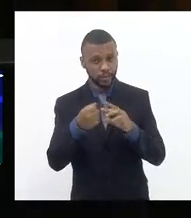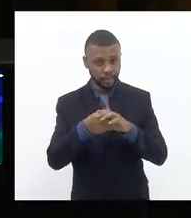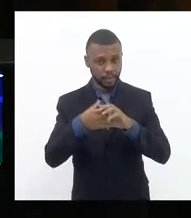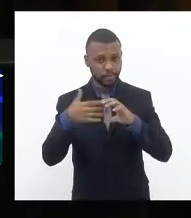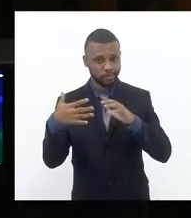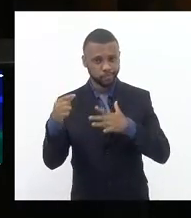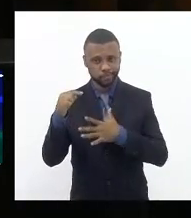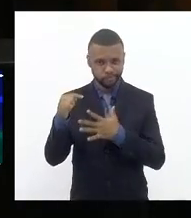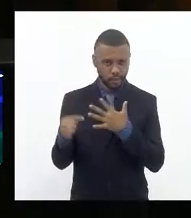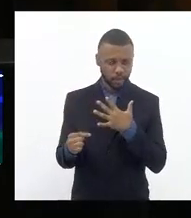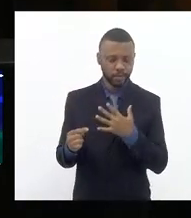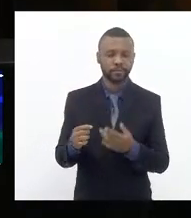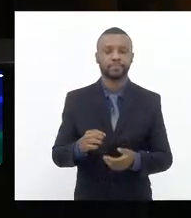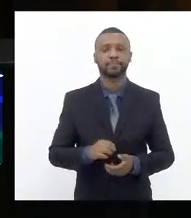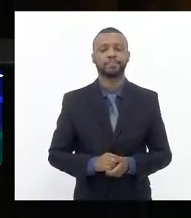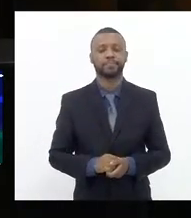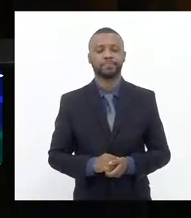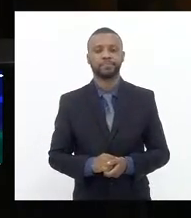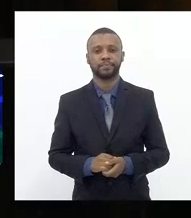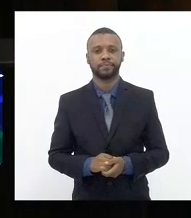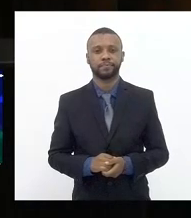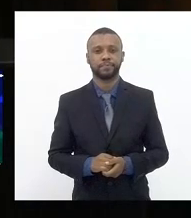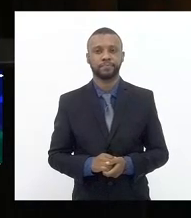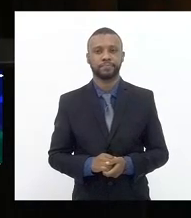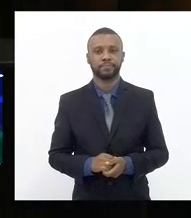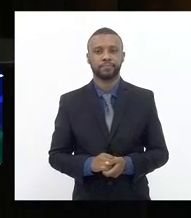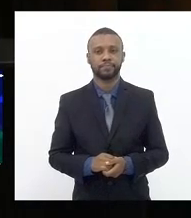aspecto. Ora,